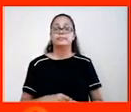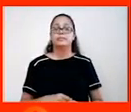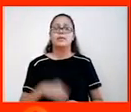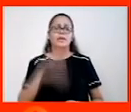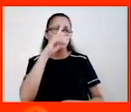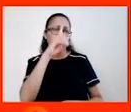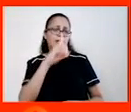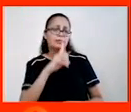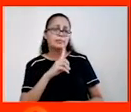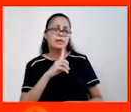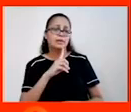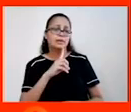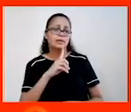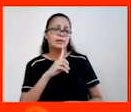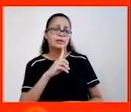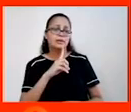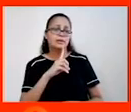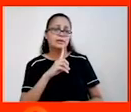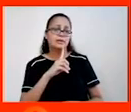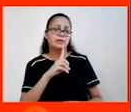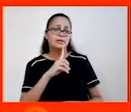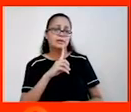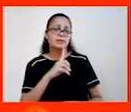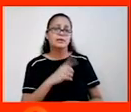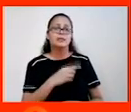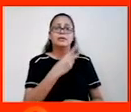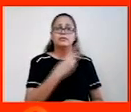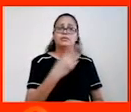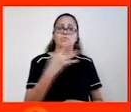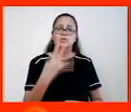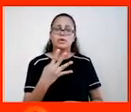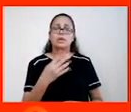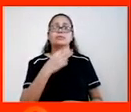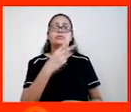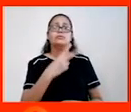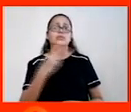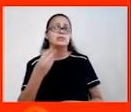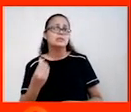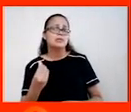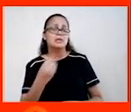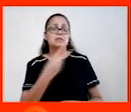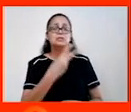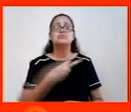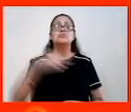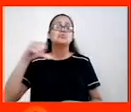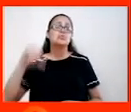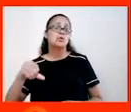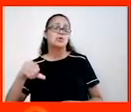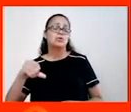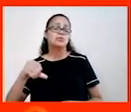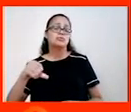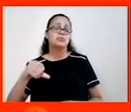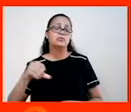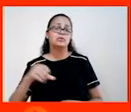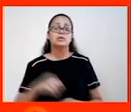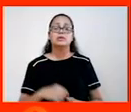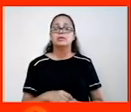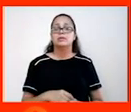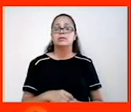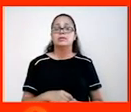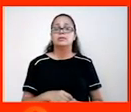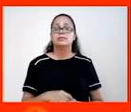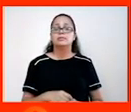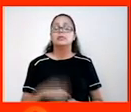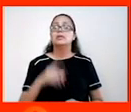aconteceu com a cor amarela? Olha só, de 24% para 26%, para 29%, se manteve 29%. Então, da década de 80 para cá, a